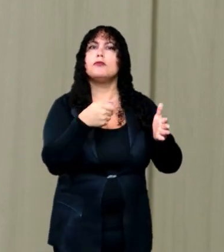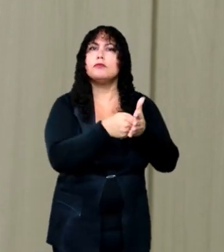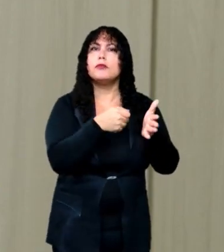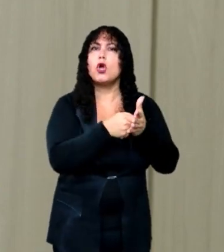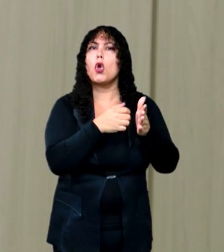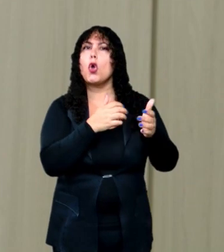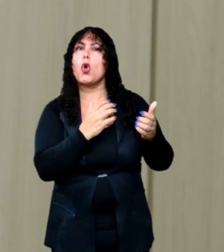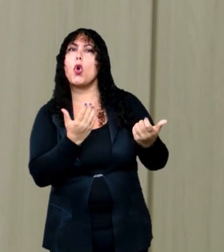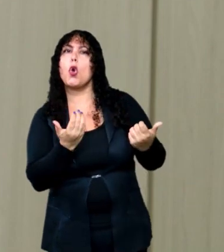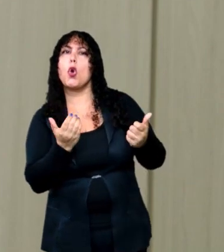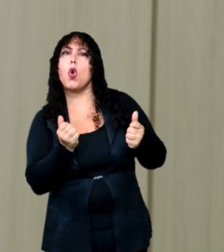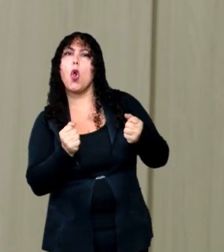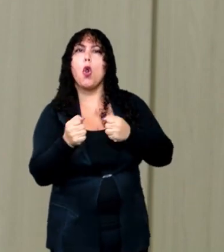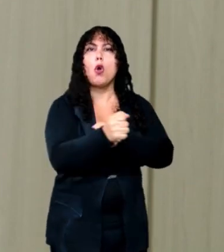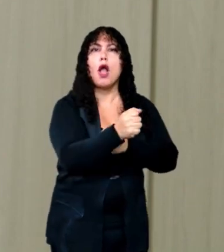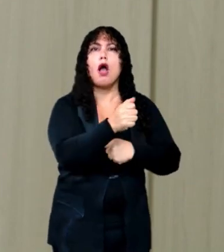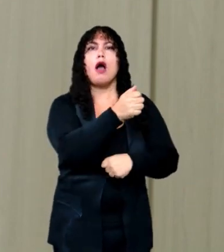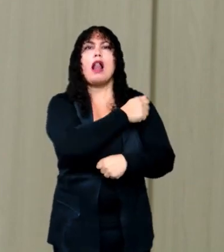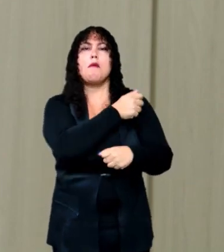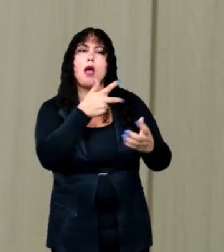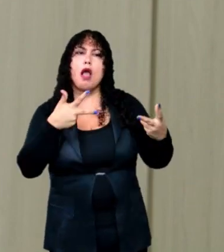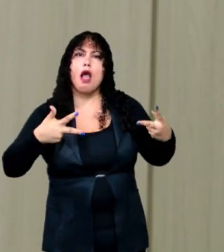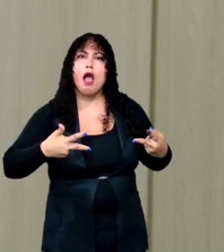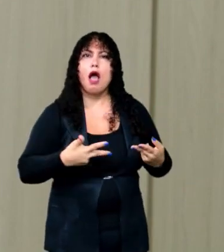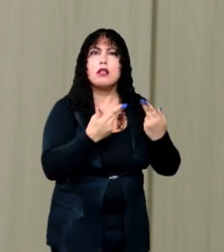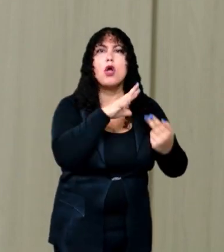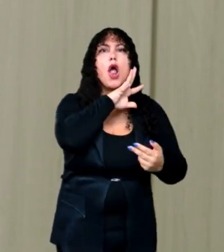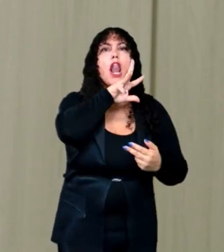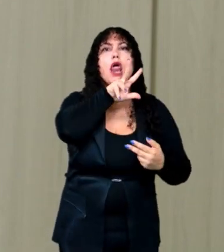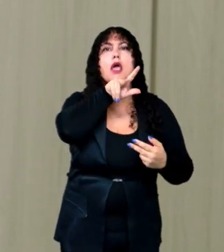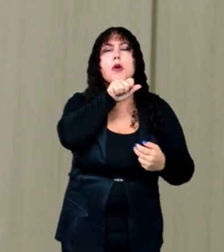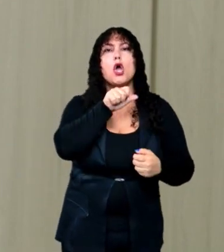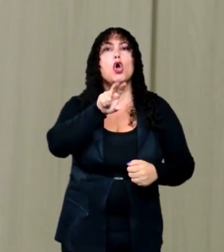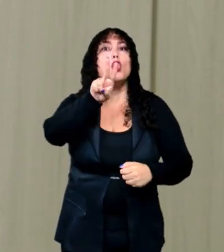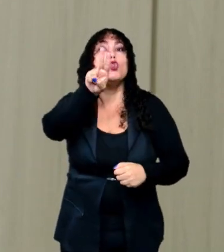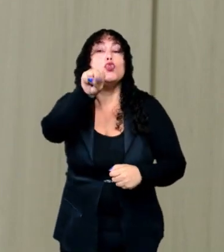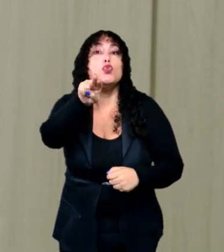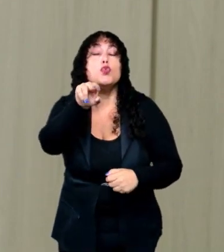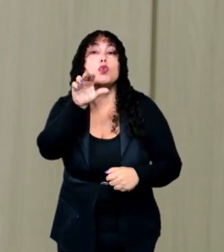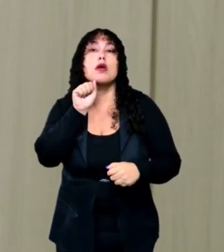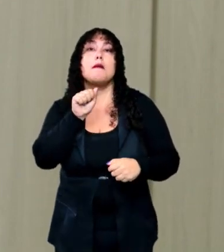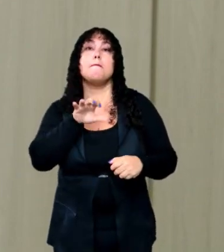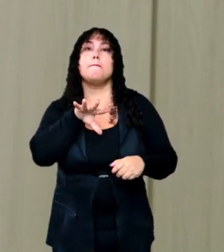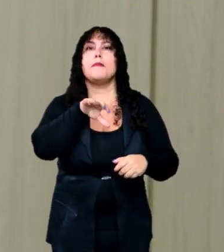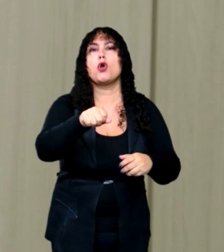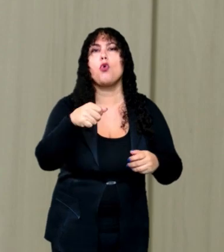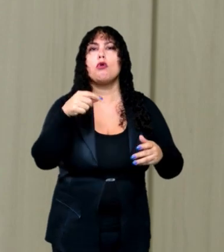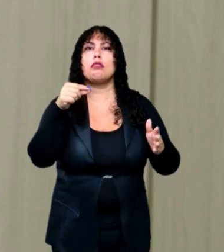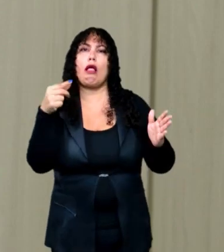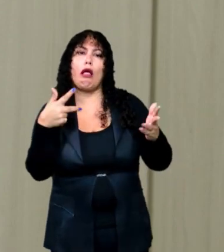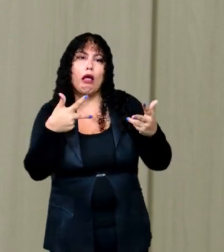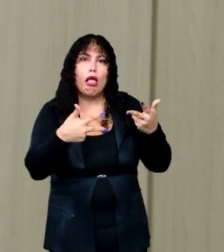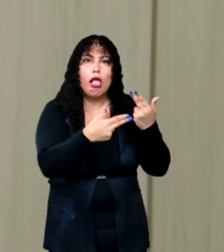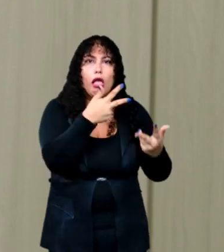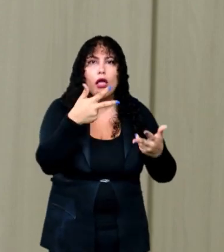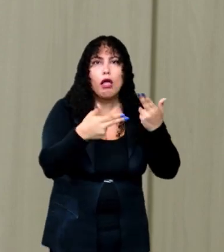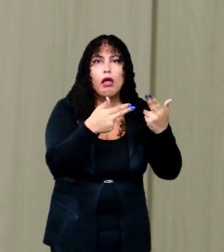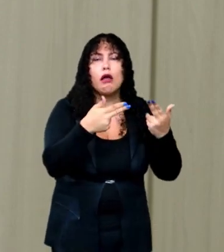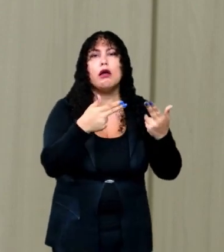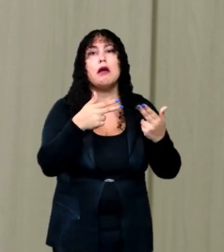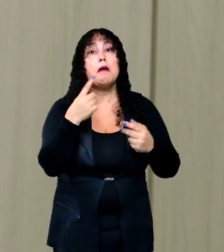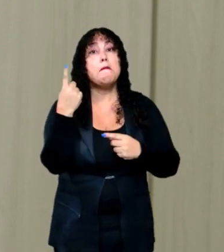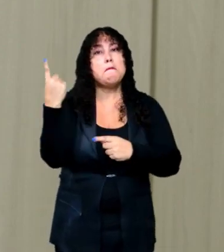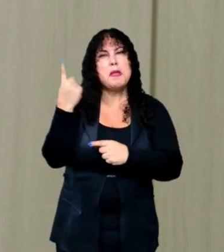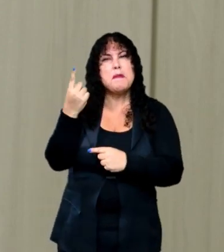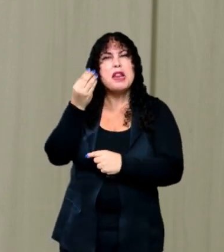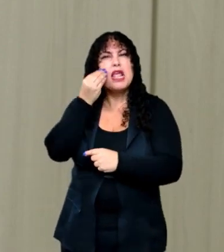como eu colocar um estudante para castrar um animal sem nunca antes ter pegado um bisturi, por exemplo. Ele fazer esse teste primeiro no